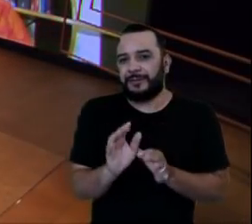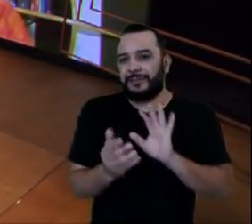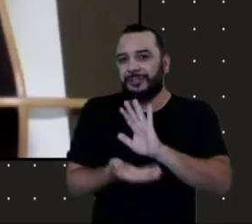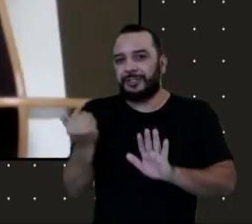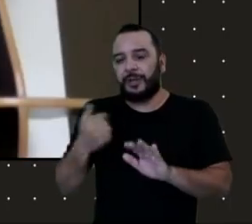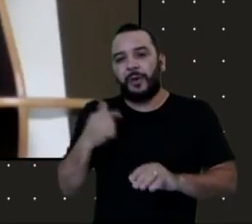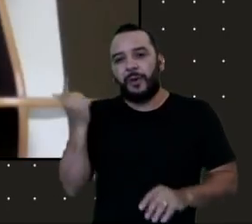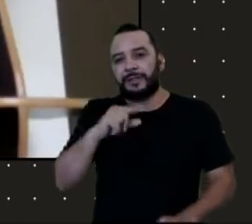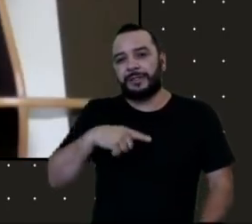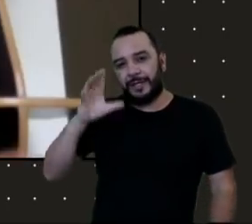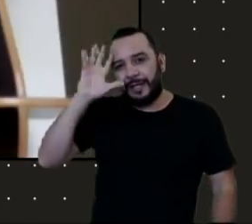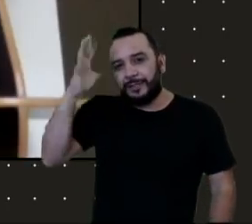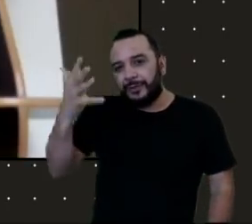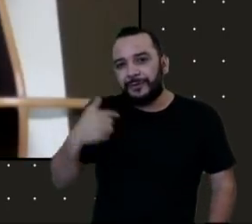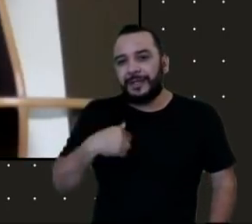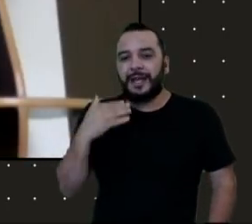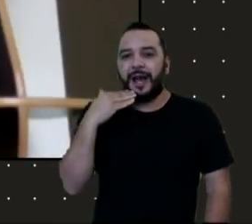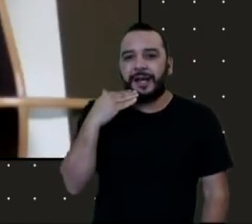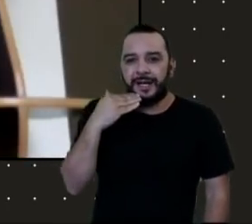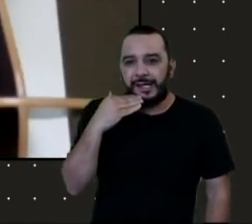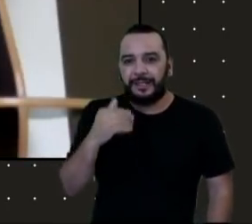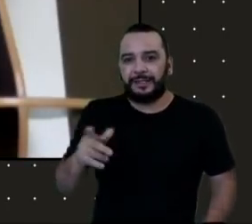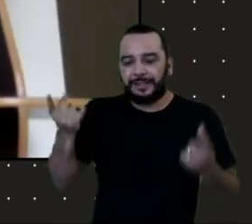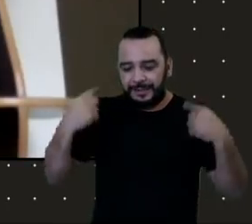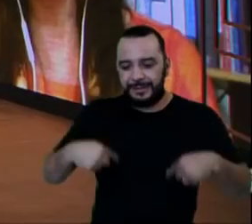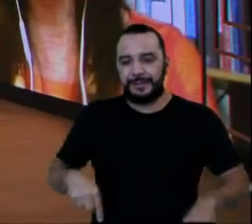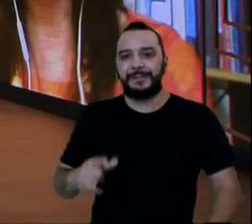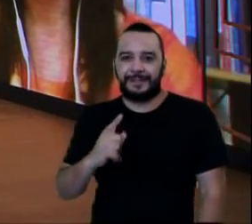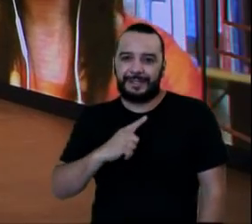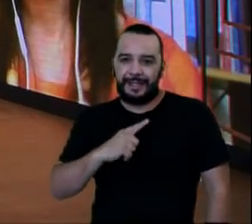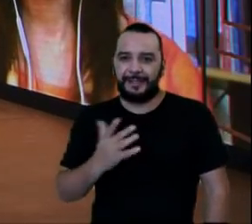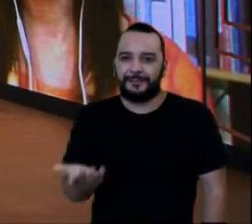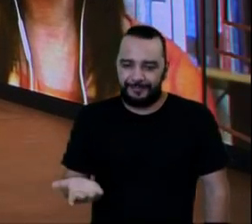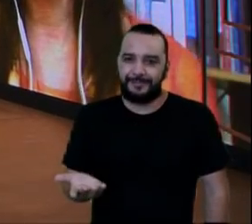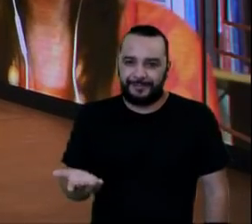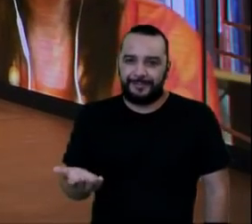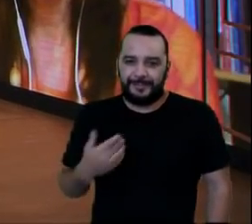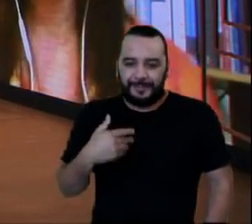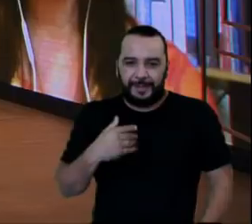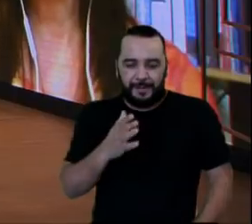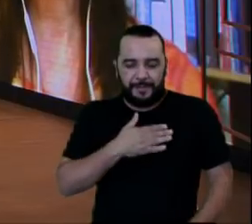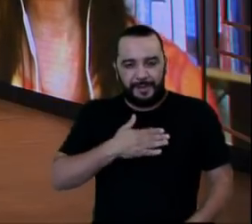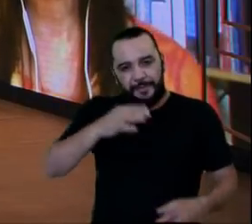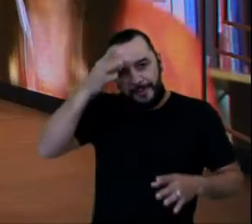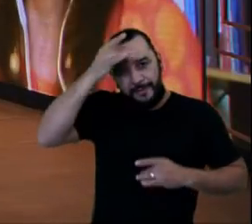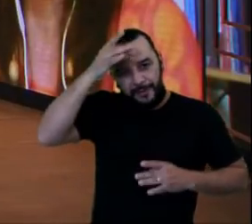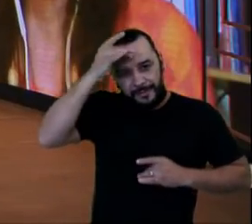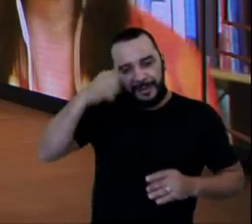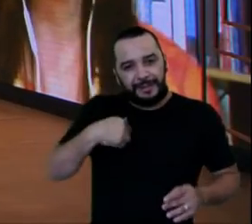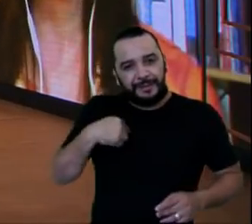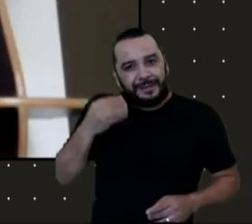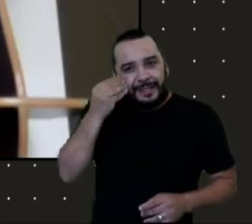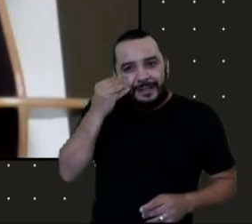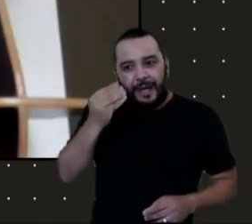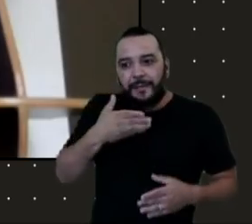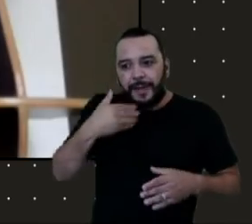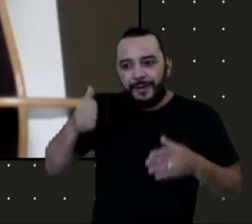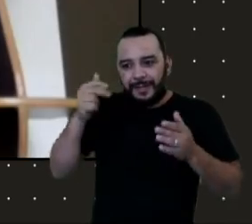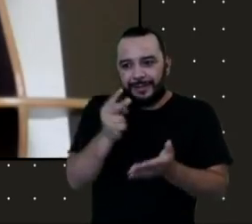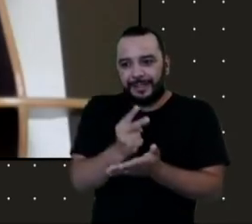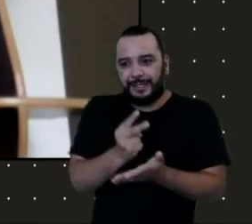atriz que eu sou, eu me corrijo. Então, quando eu vejo uma coisa que eu não gosto, estou fazendo muito gesto, não precisa, tira essa mão,